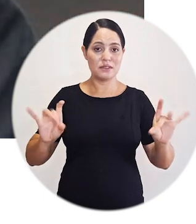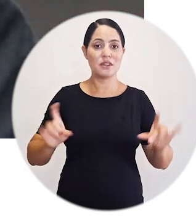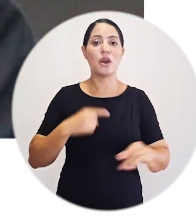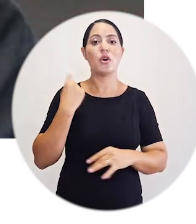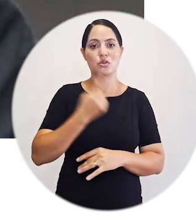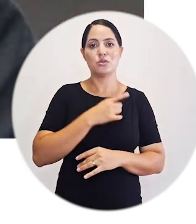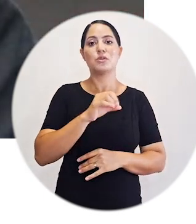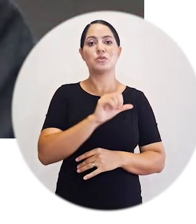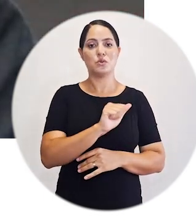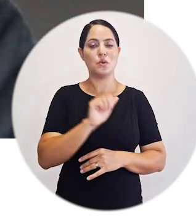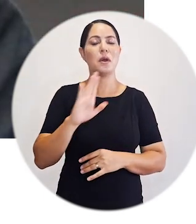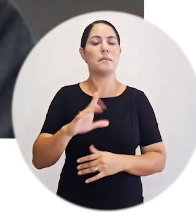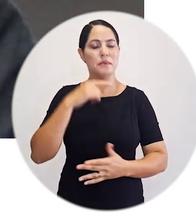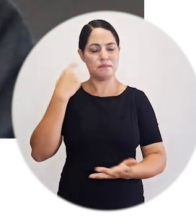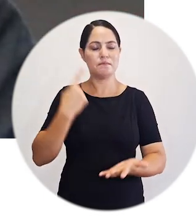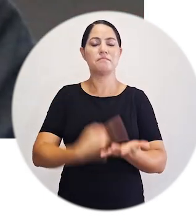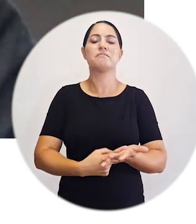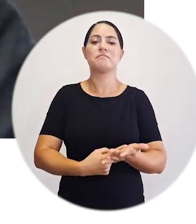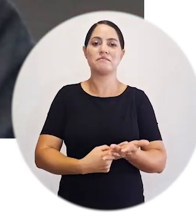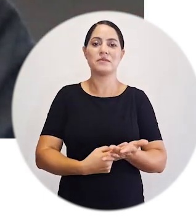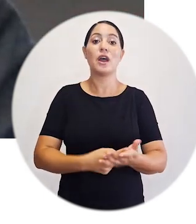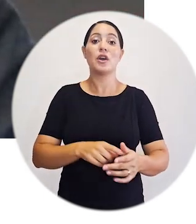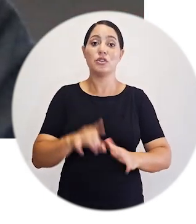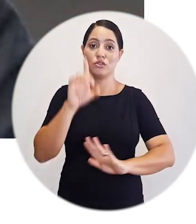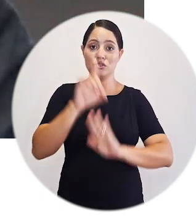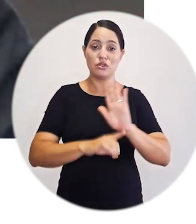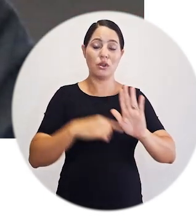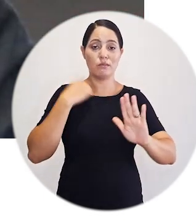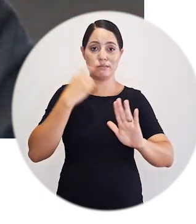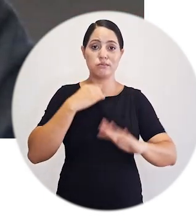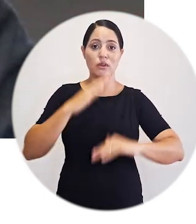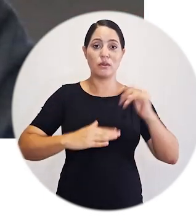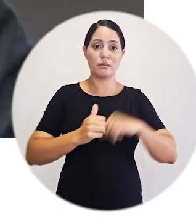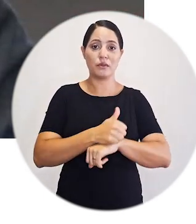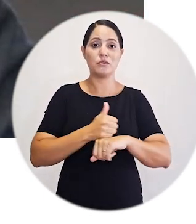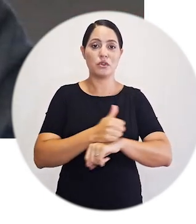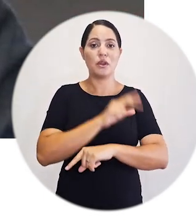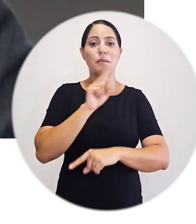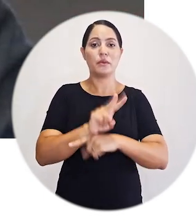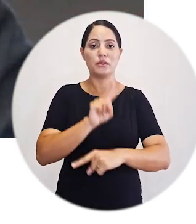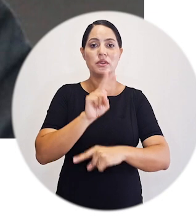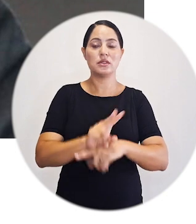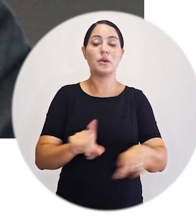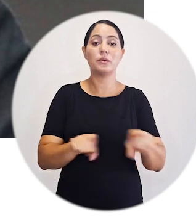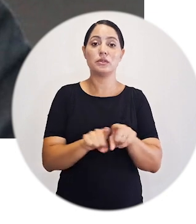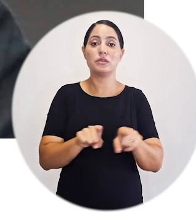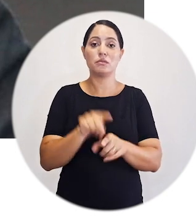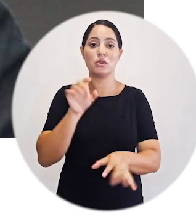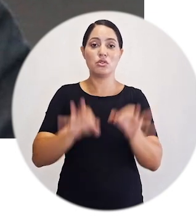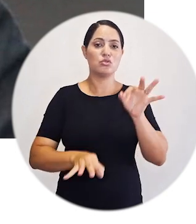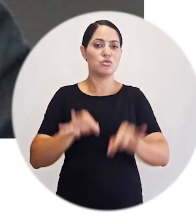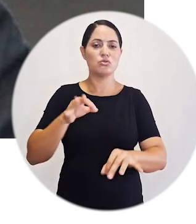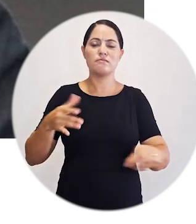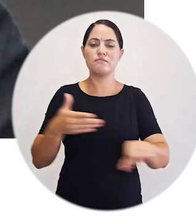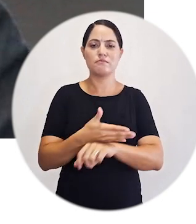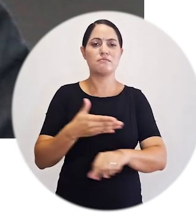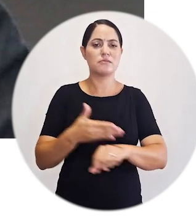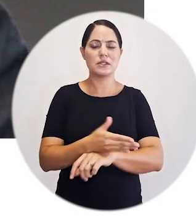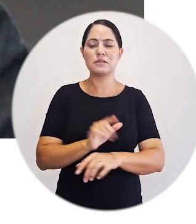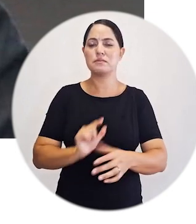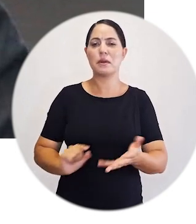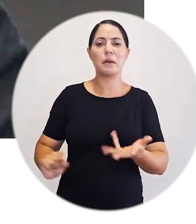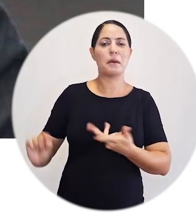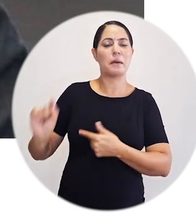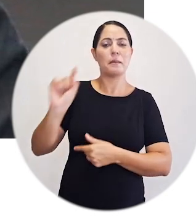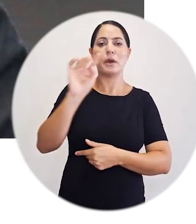compromisso da OAB com a valorização da classe advocatícia, a proteção das prerrogativas profissionais e a ampliação do acesso à justiça para todos